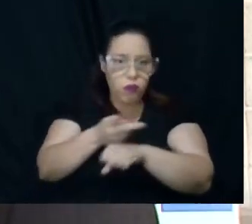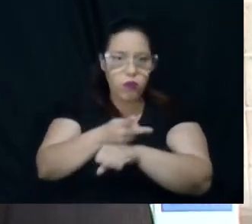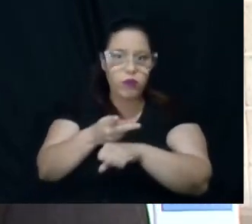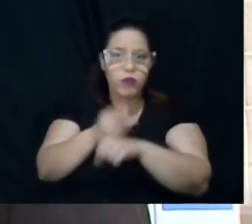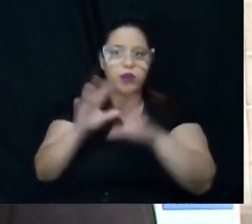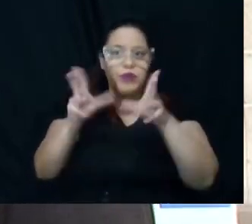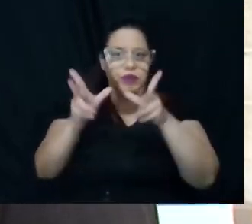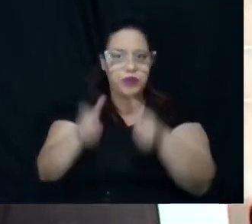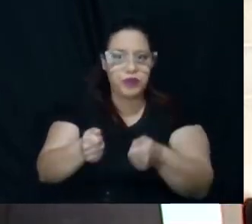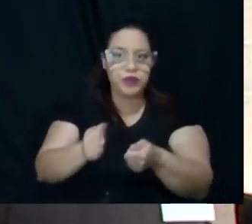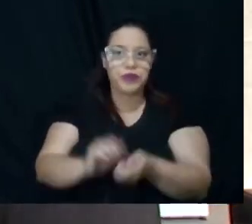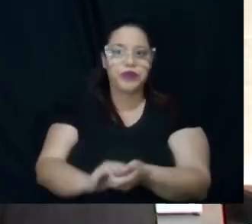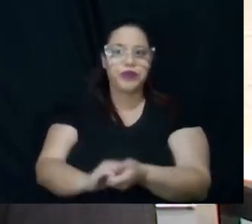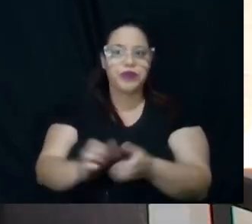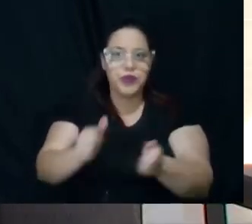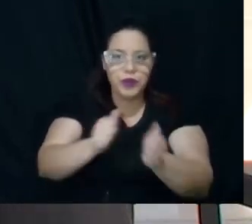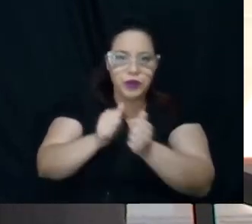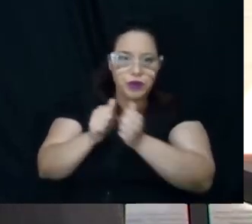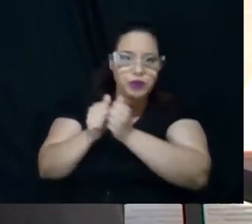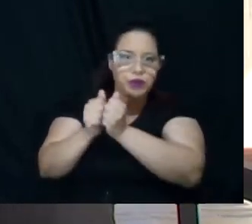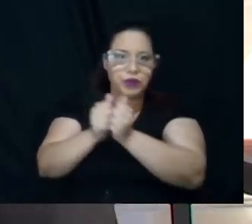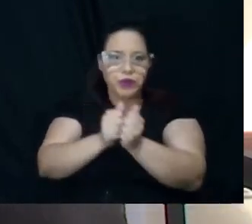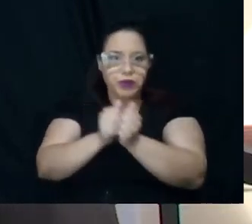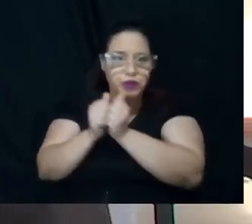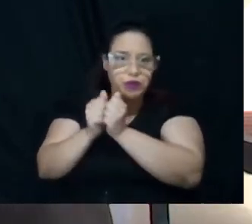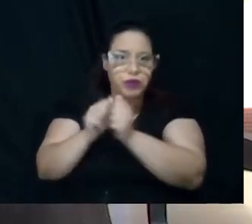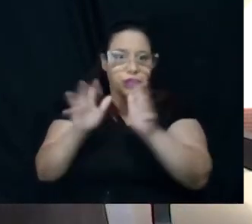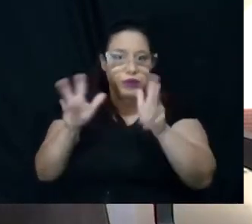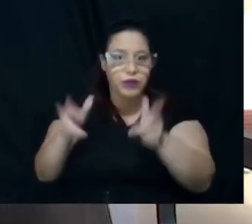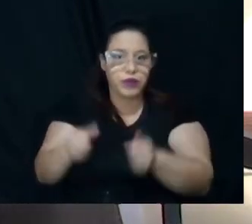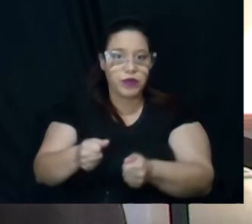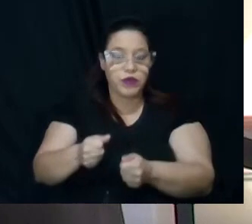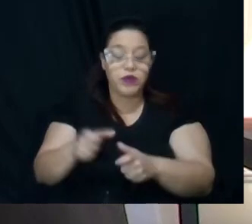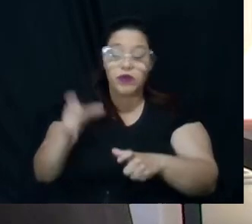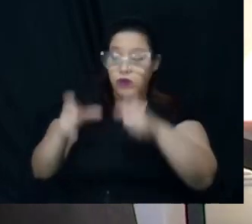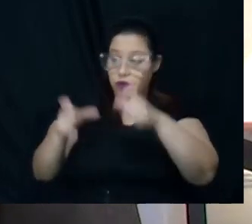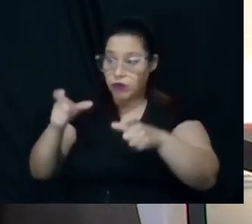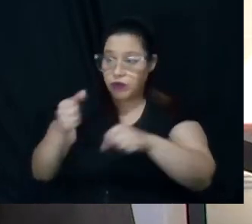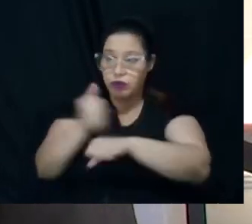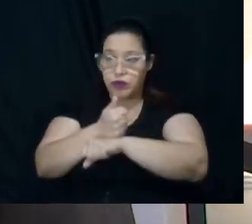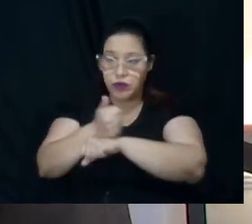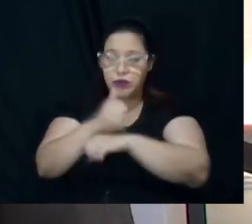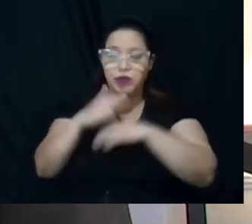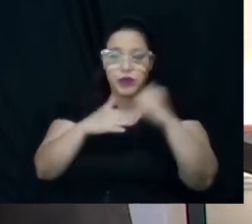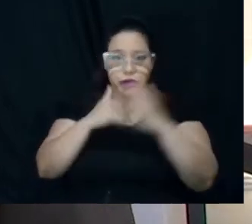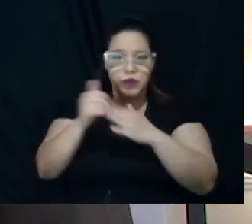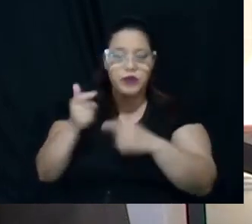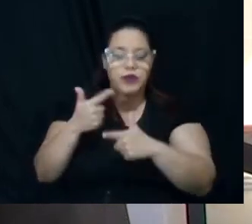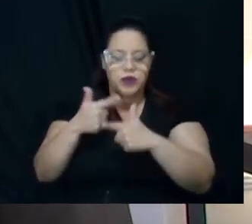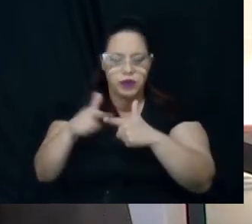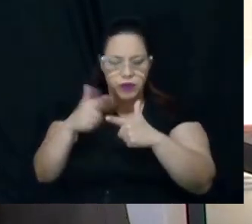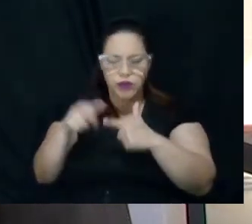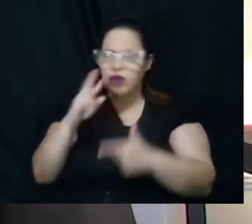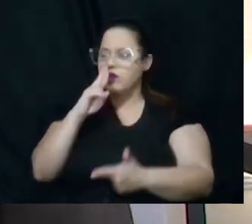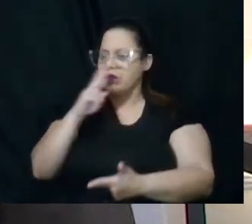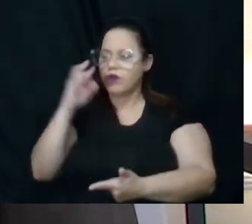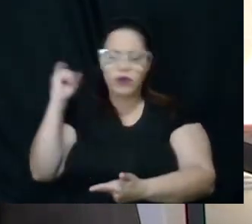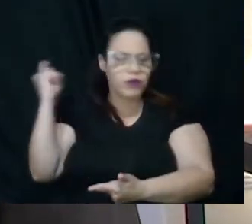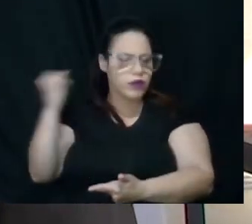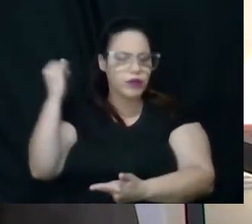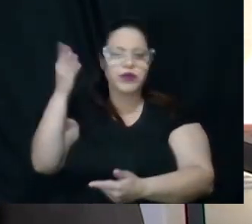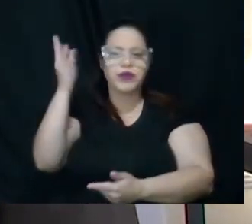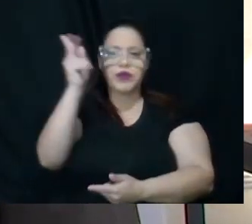para o cnp como um todo que é integração entre todas as suas unidades e as suas competências para buscar resolver problemas importantes